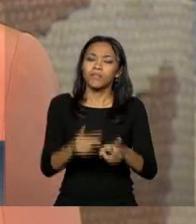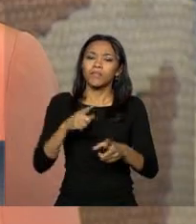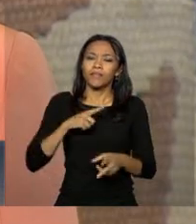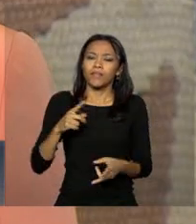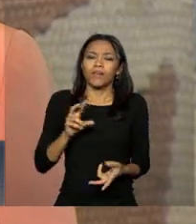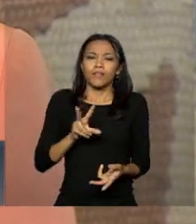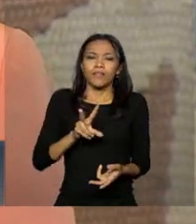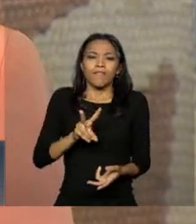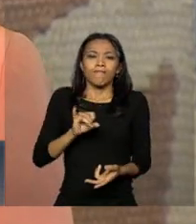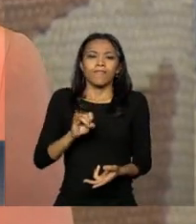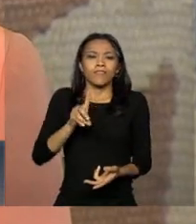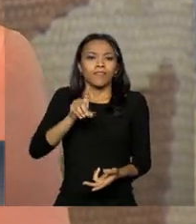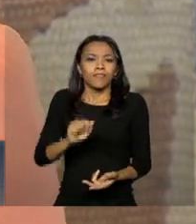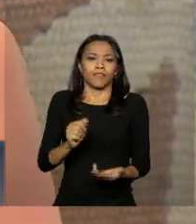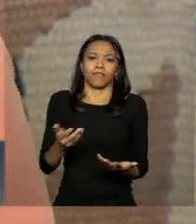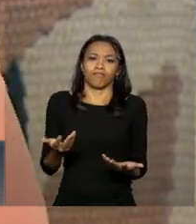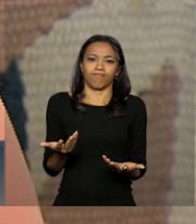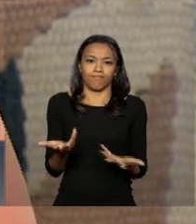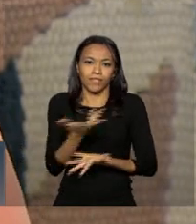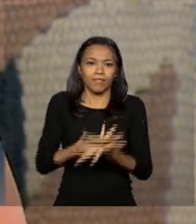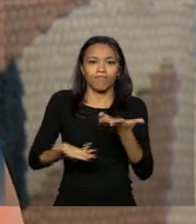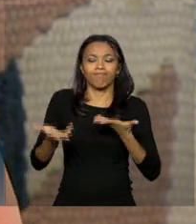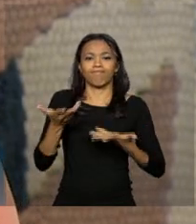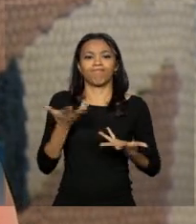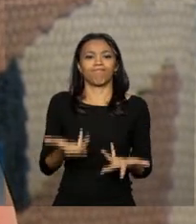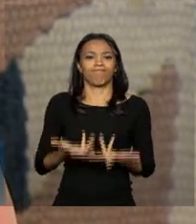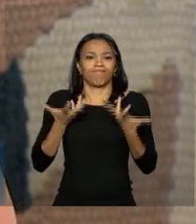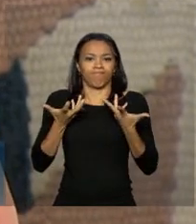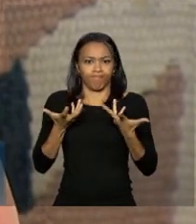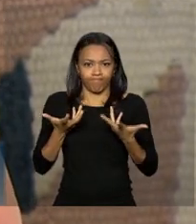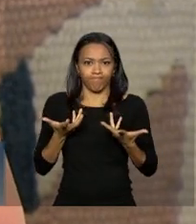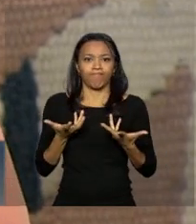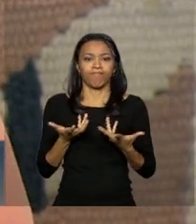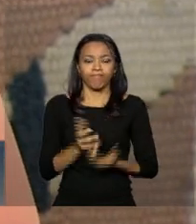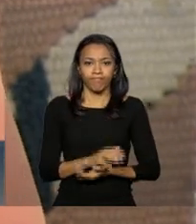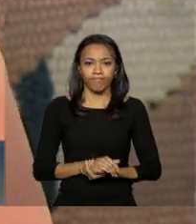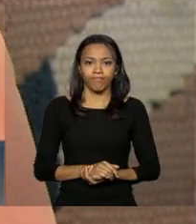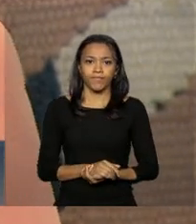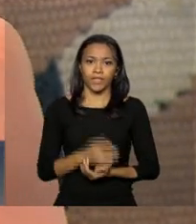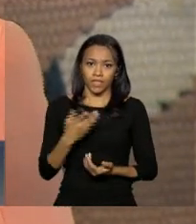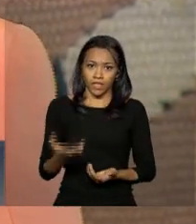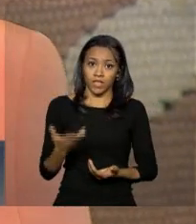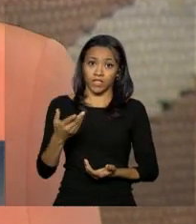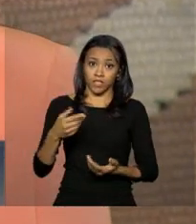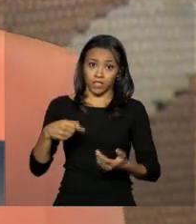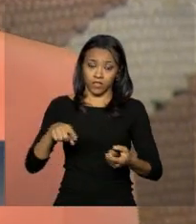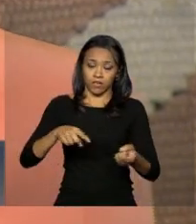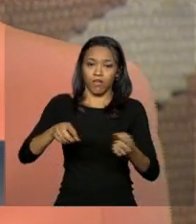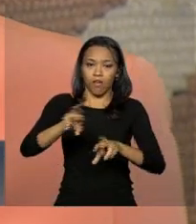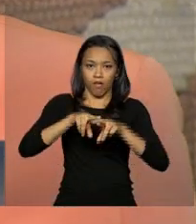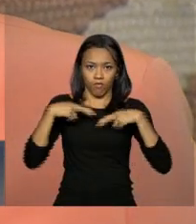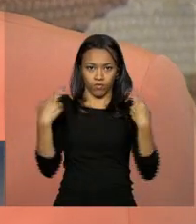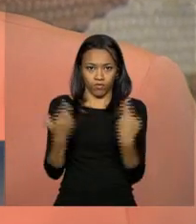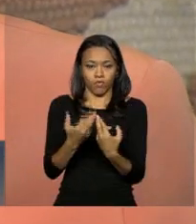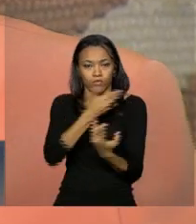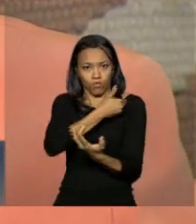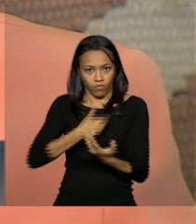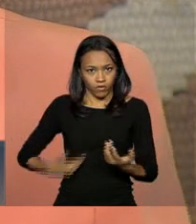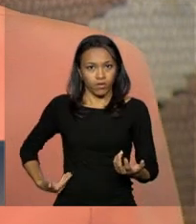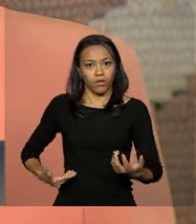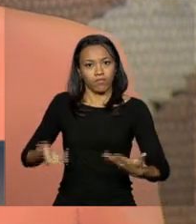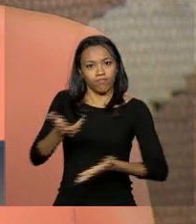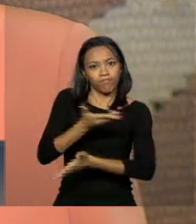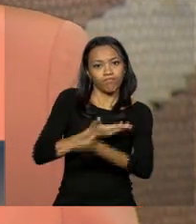E penso que neste encontro, nestas primeiras conversas intergovernamentais, nós conseguimos-lo.